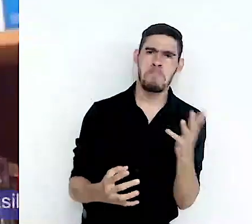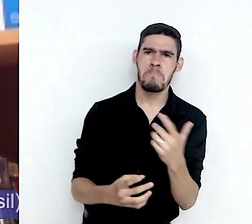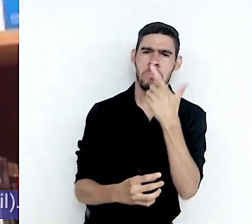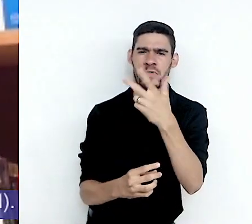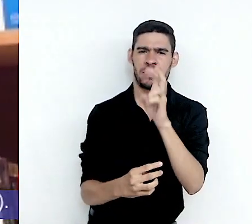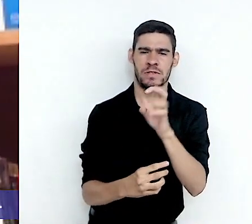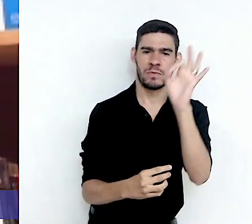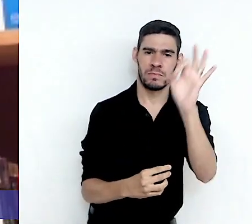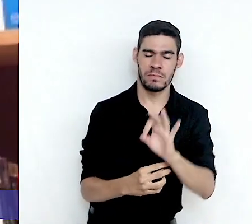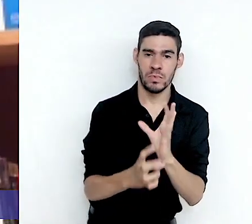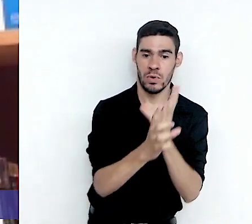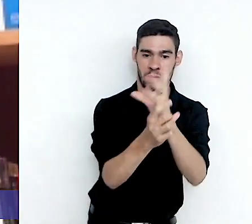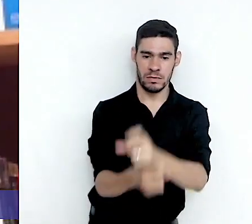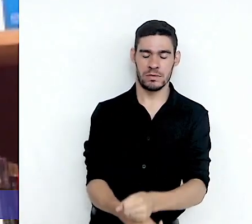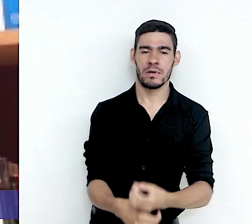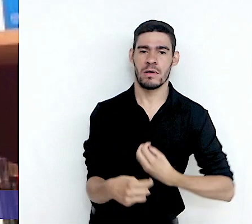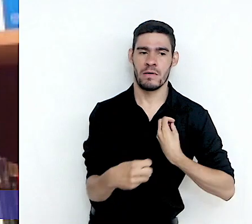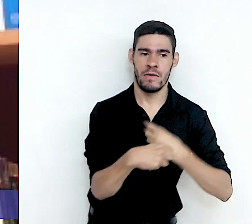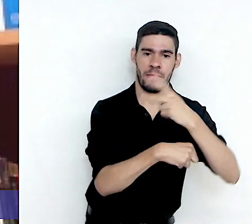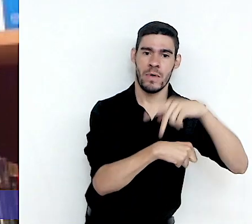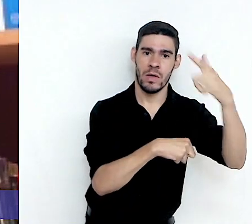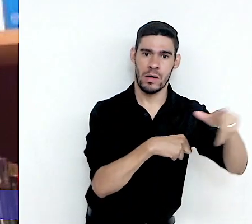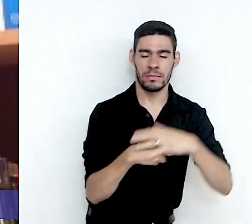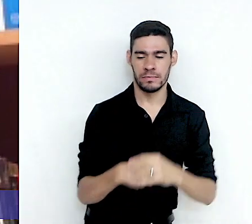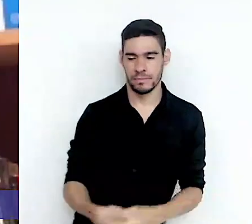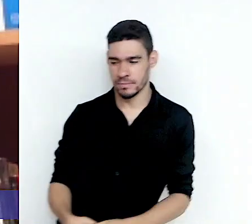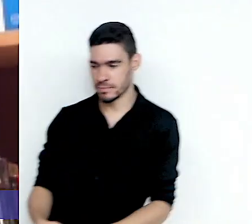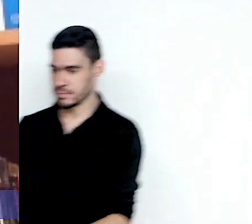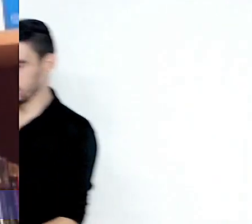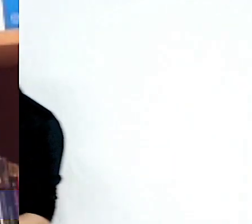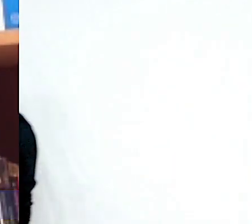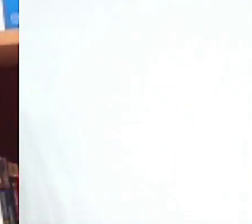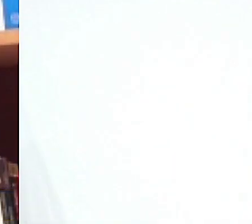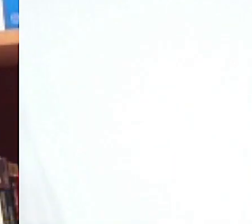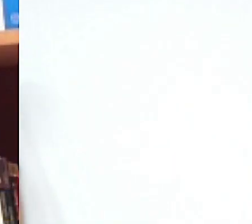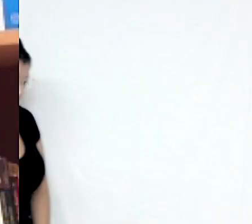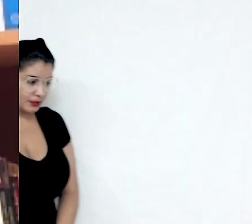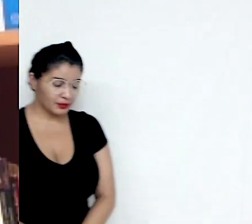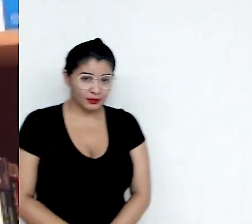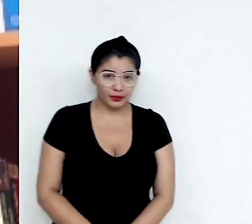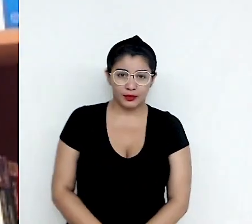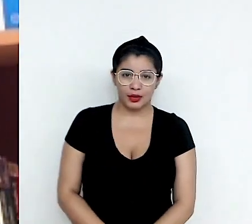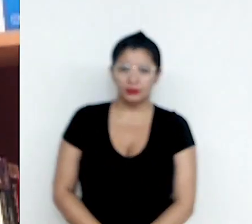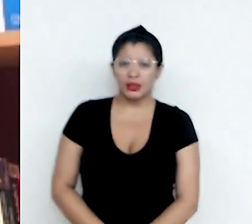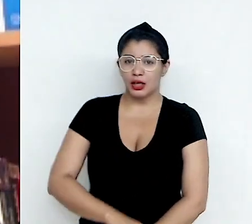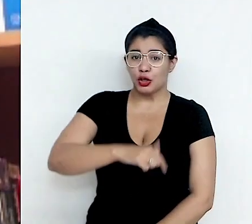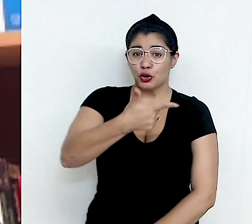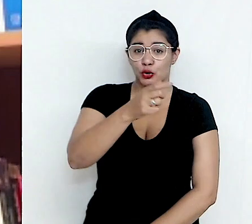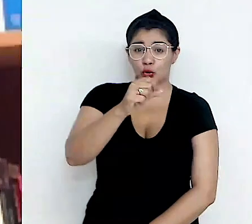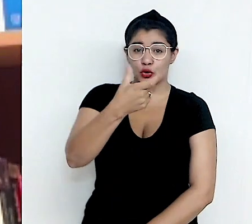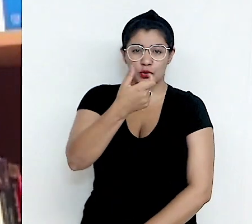25 por cento do seu total de ativos no exterior 2013 em 2020 o percentual dos